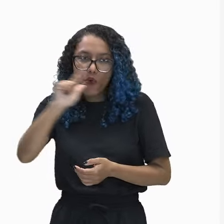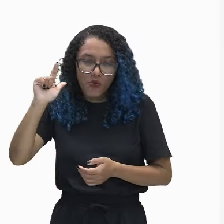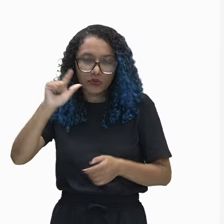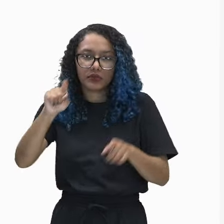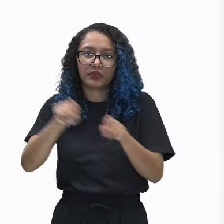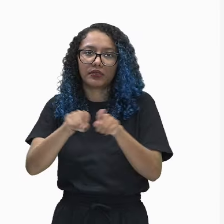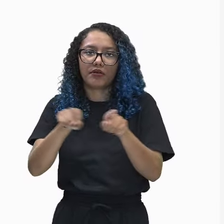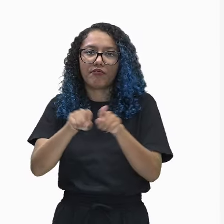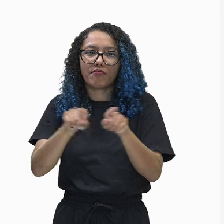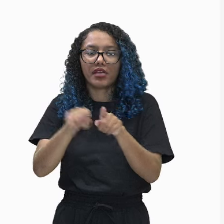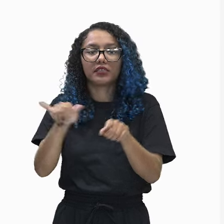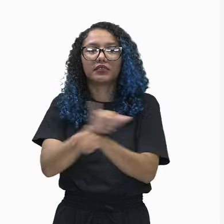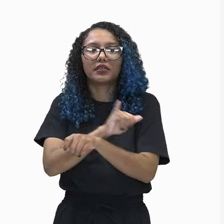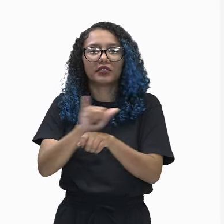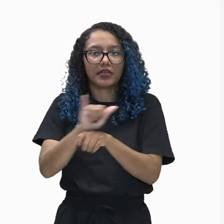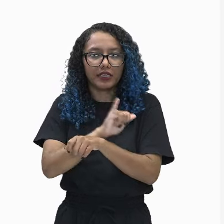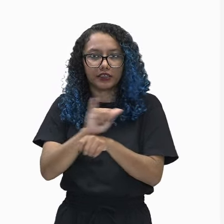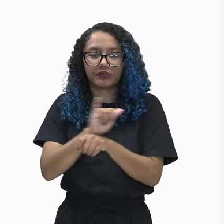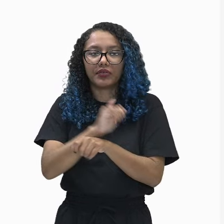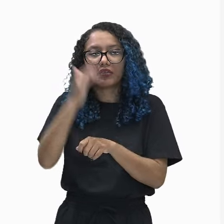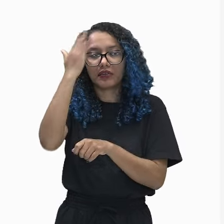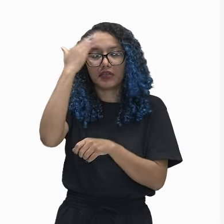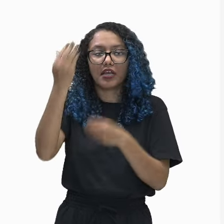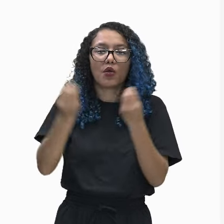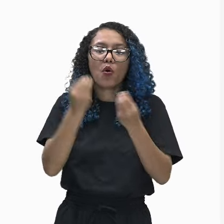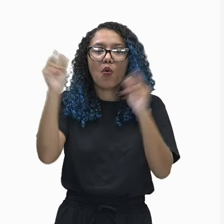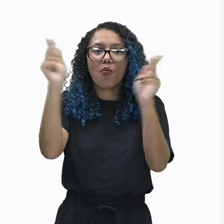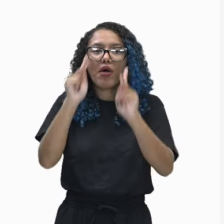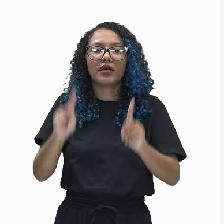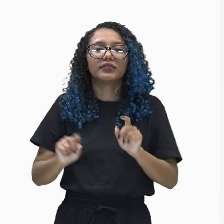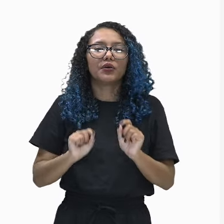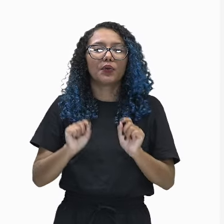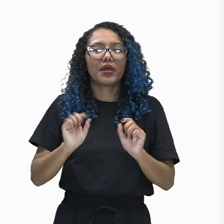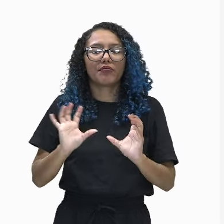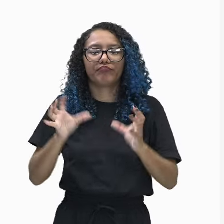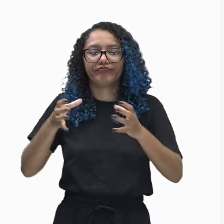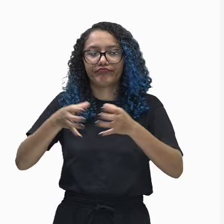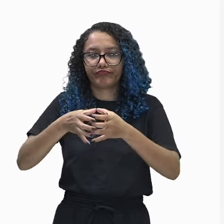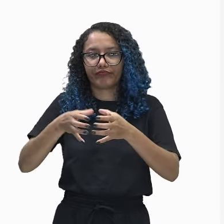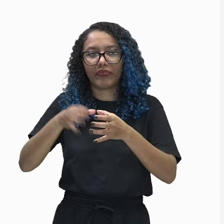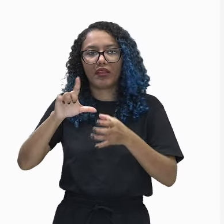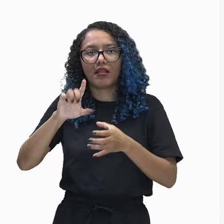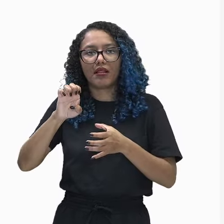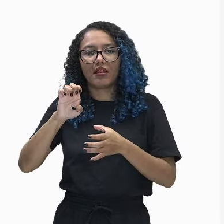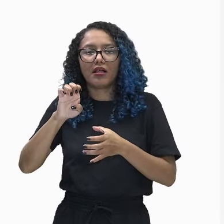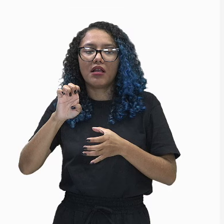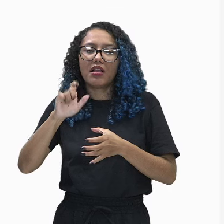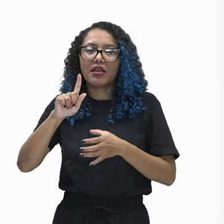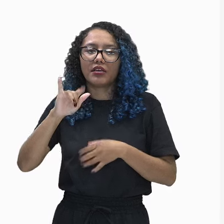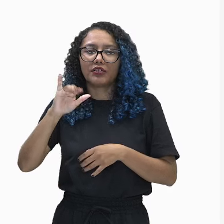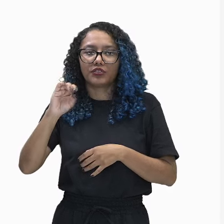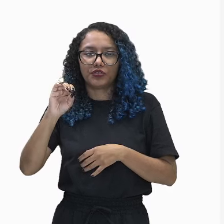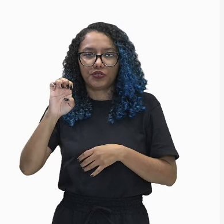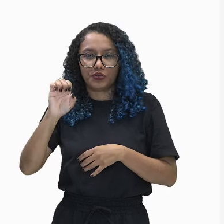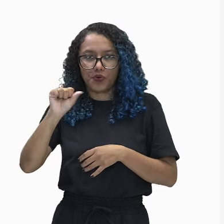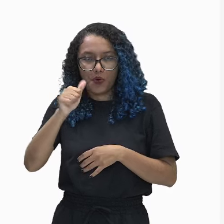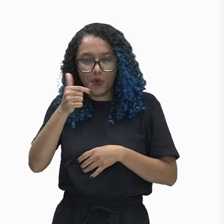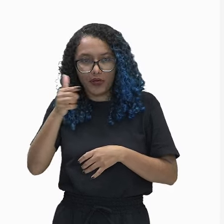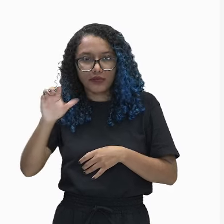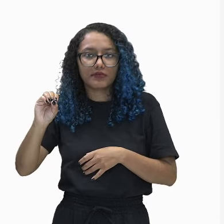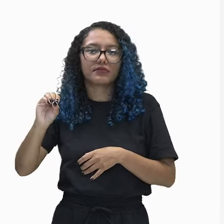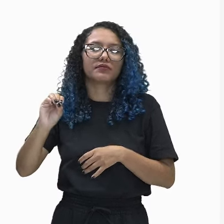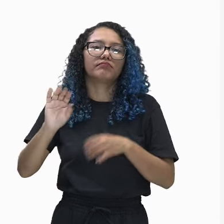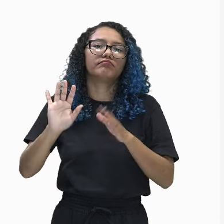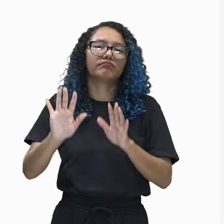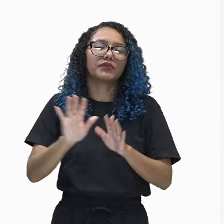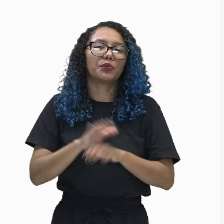Romana era justamente a presença das legiões romanas. Muito embora, galera, o texto fale para a gente de período